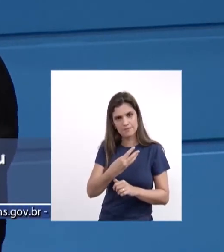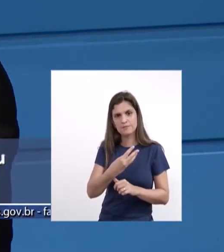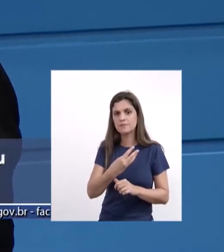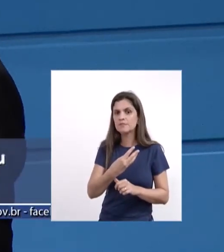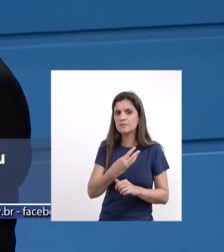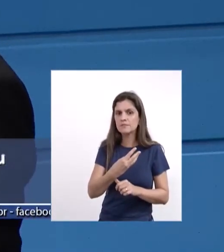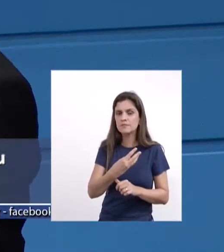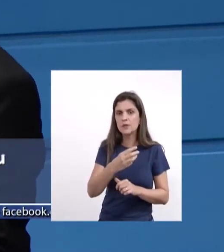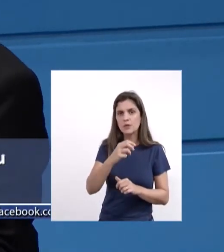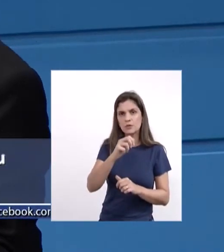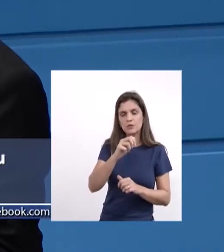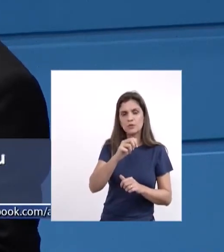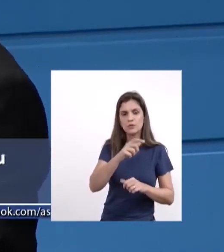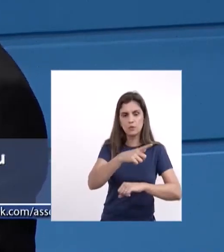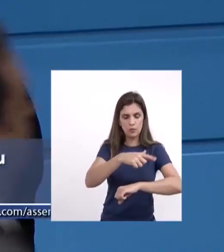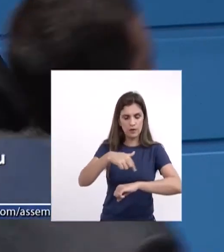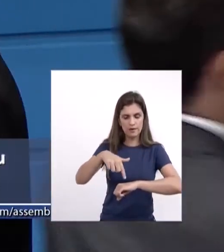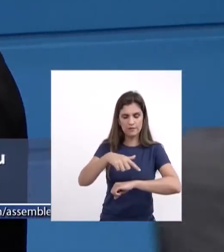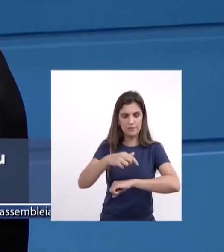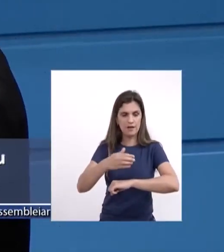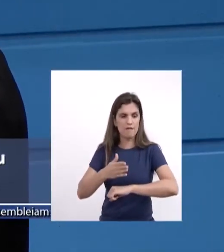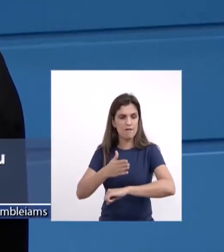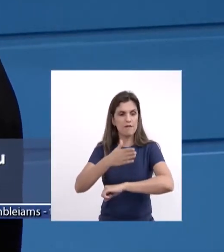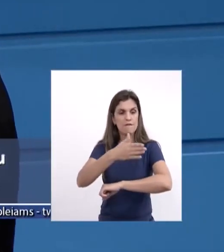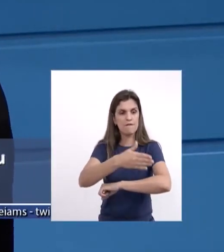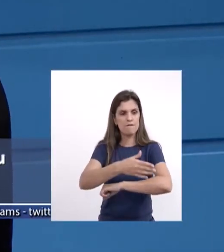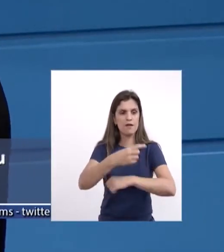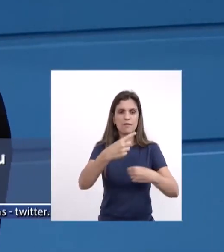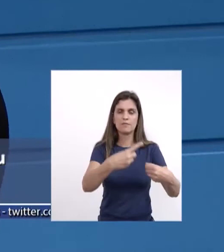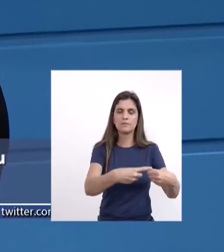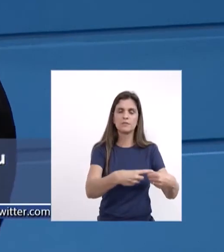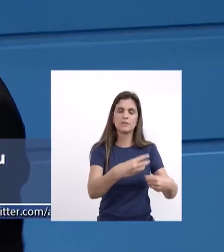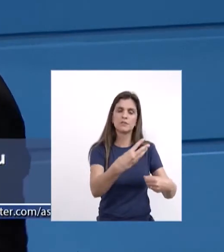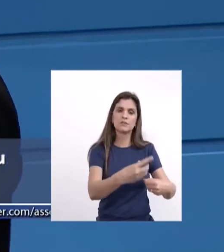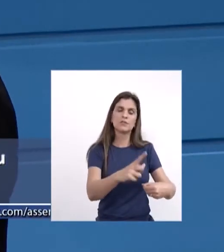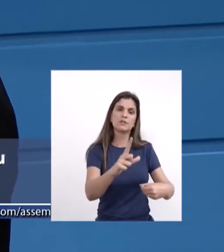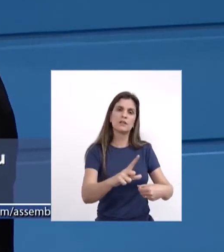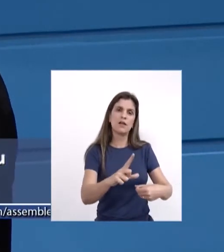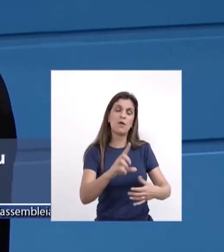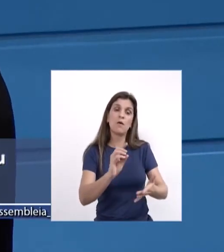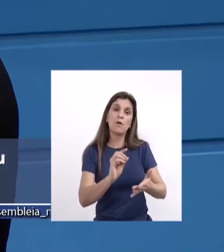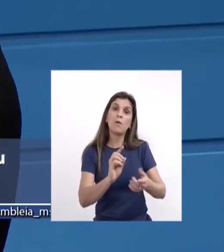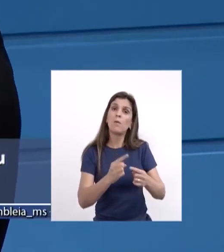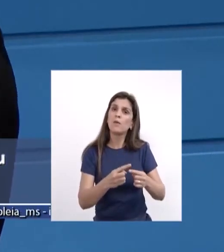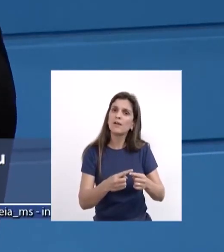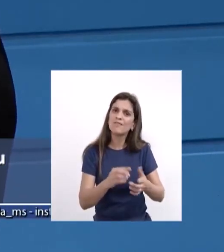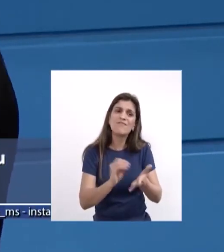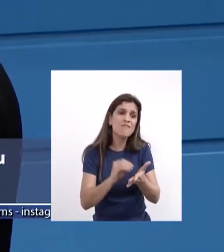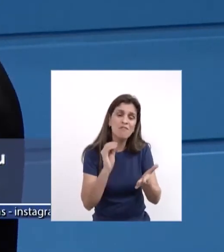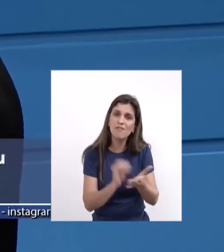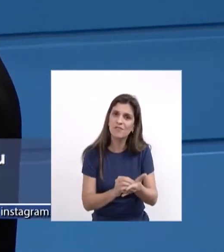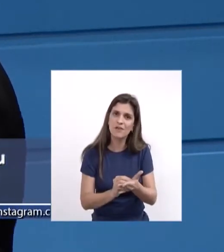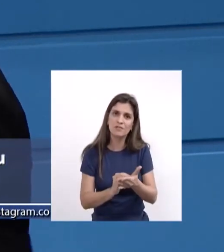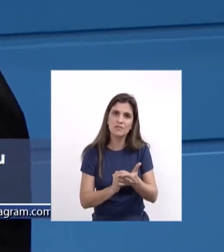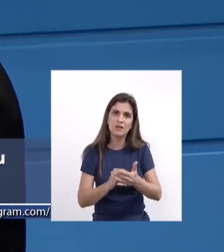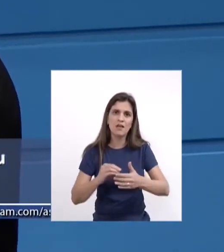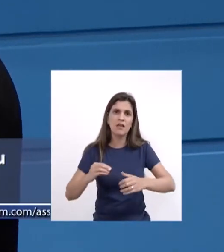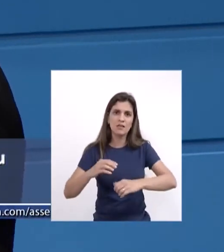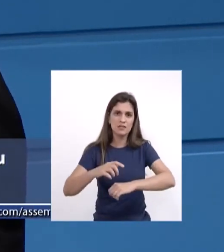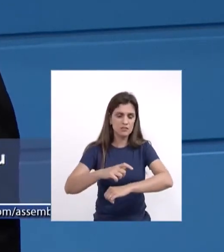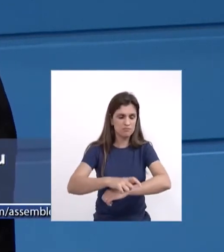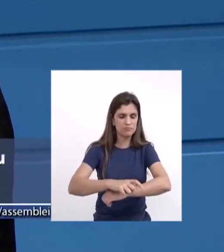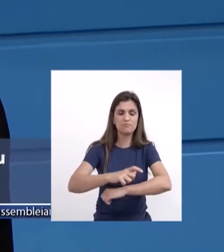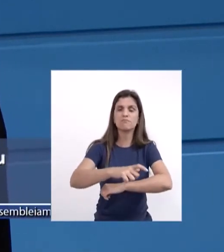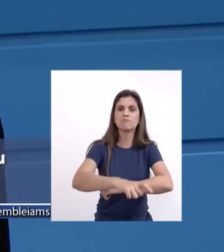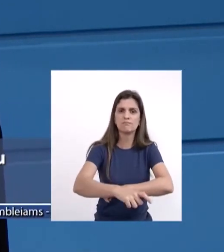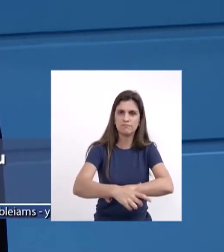ali, no anel viário que vai para Três Lagoas, por conta da falta dessa duplicação. E por aí afora se vai os prejuízos já citados